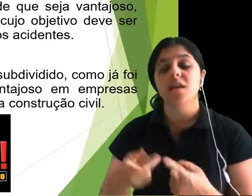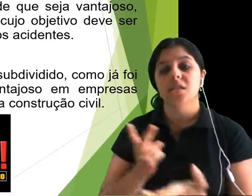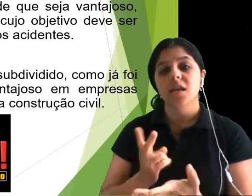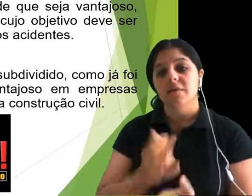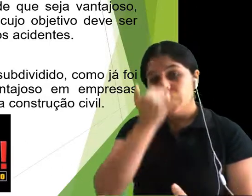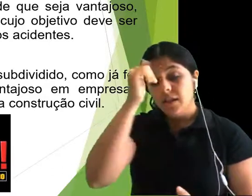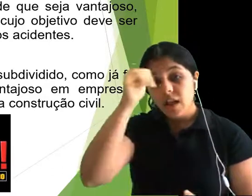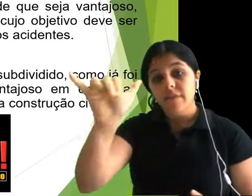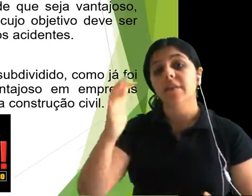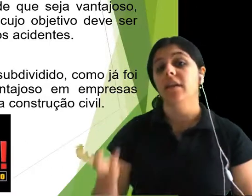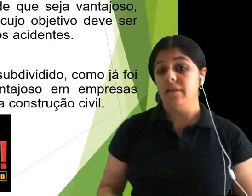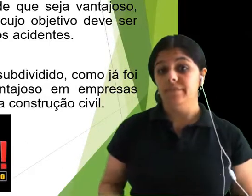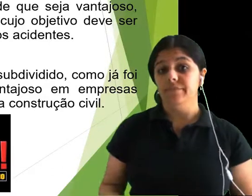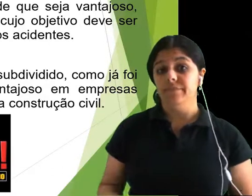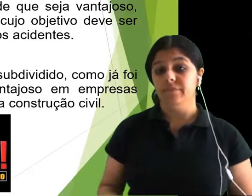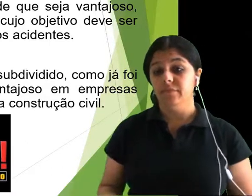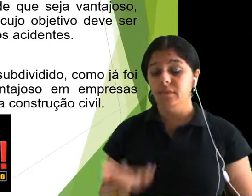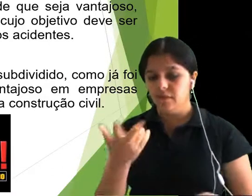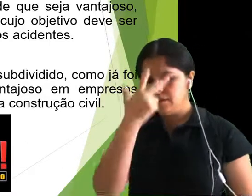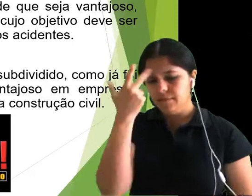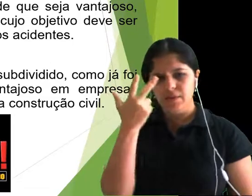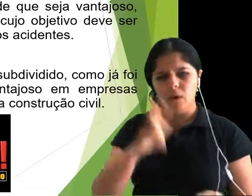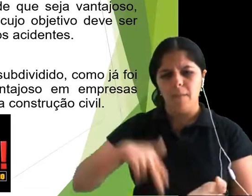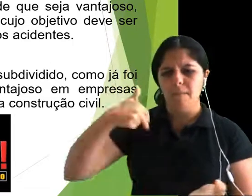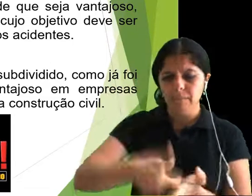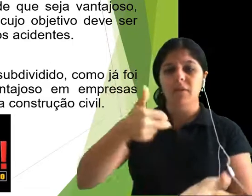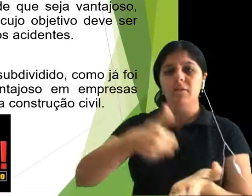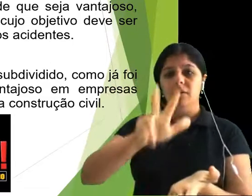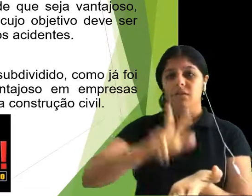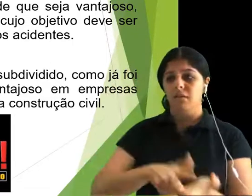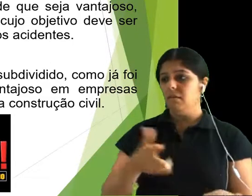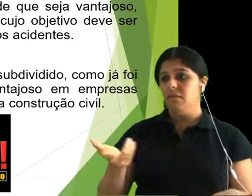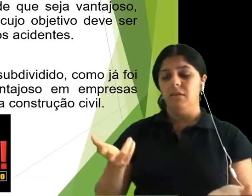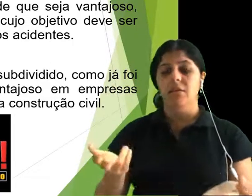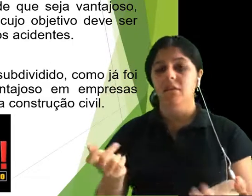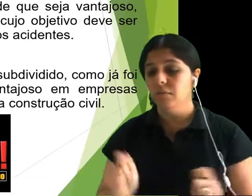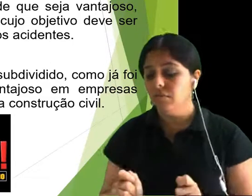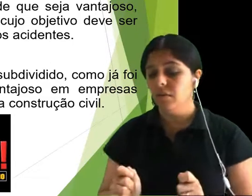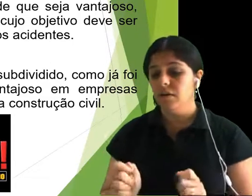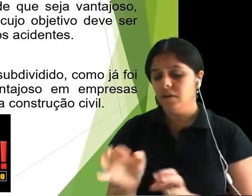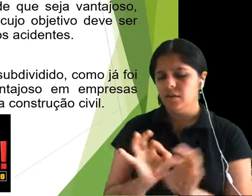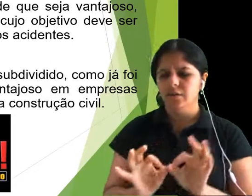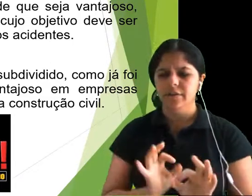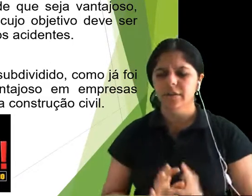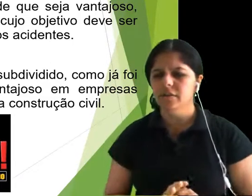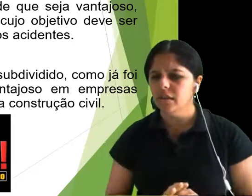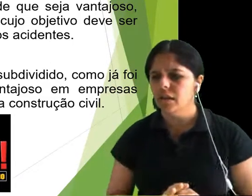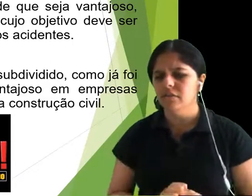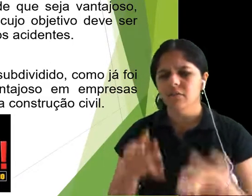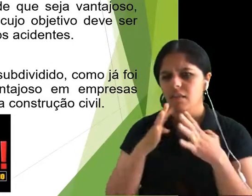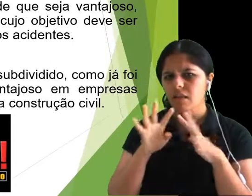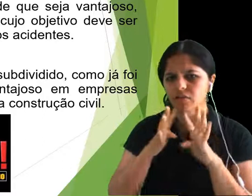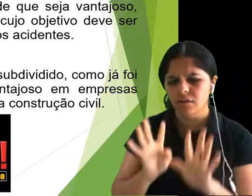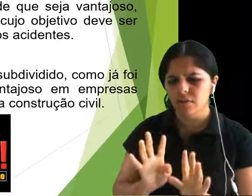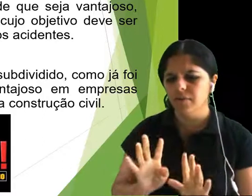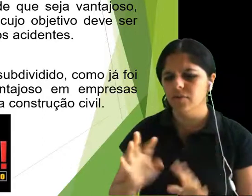dos acidentes. Então, o tipo de queda da pessoa poderá ser subdividido, por exemplo. Isso, naturalmente,